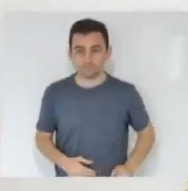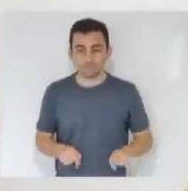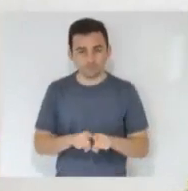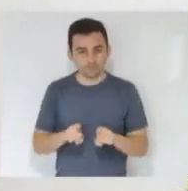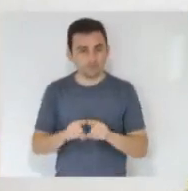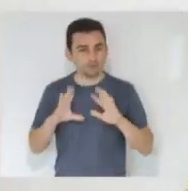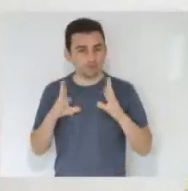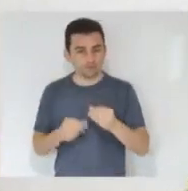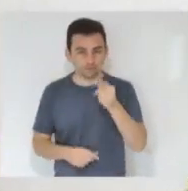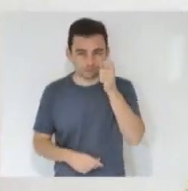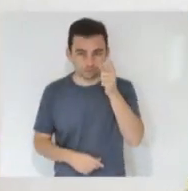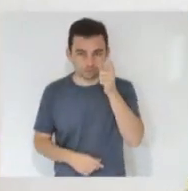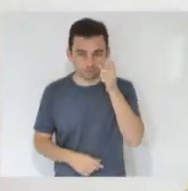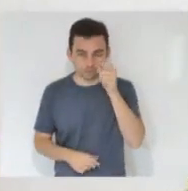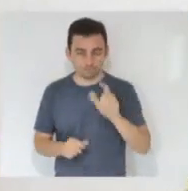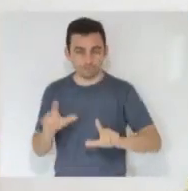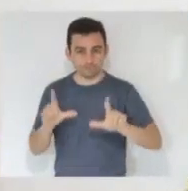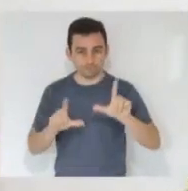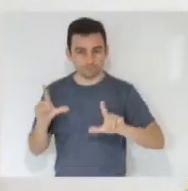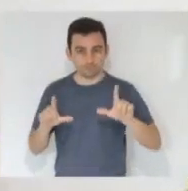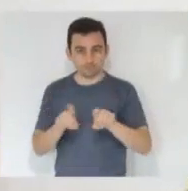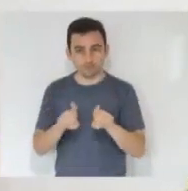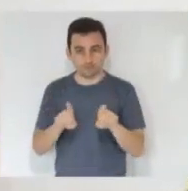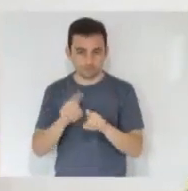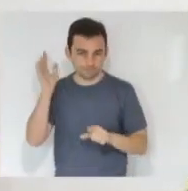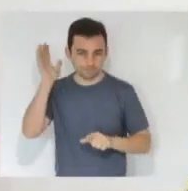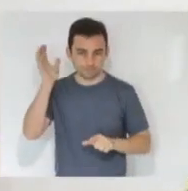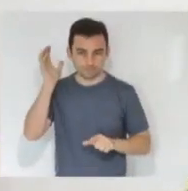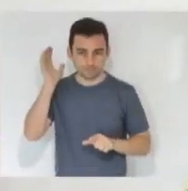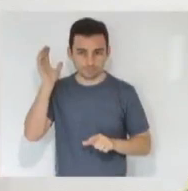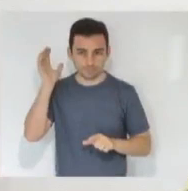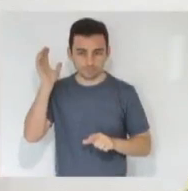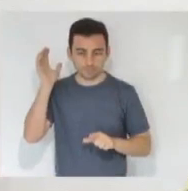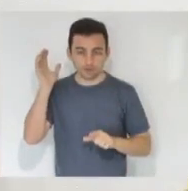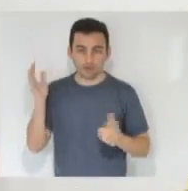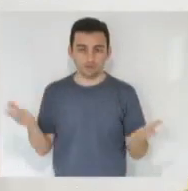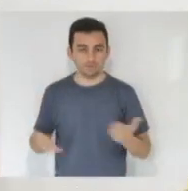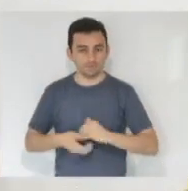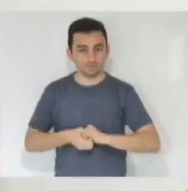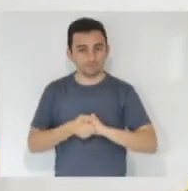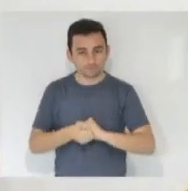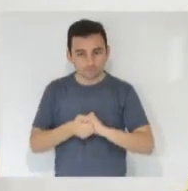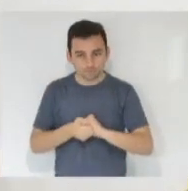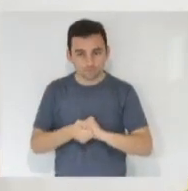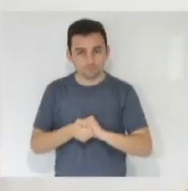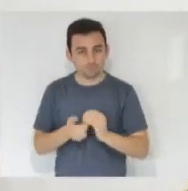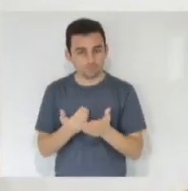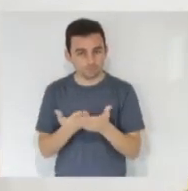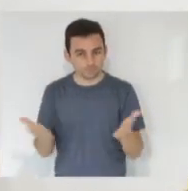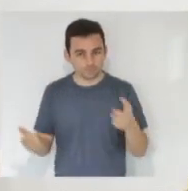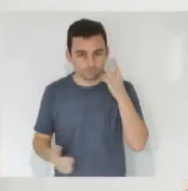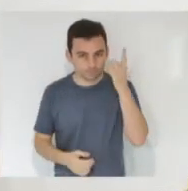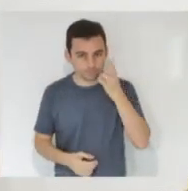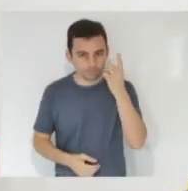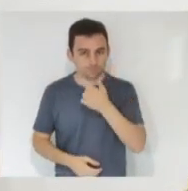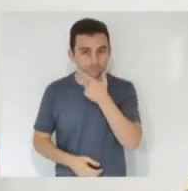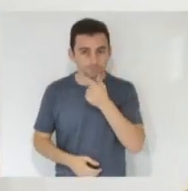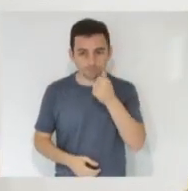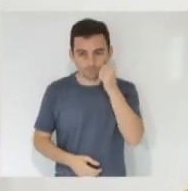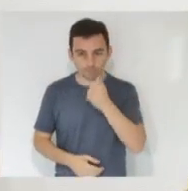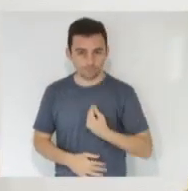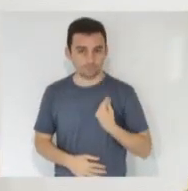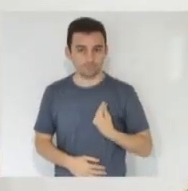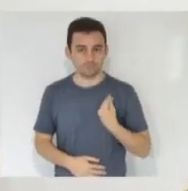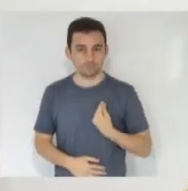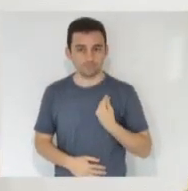todos que nos acompanham pela TVAL, pela Rádio Digital. Cumprimentar aos deputados e deputadas que se fazem